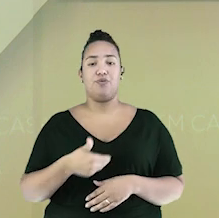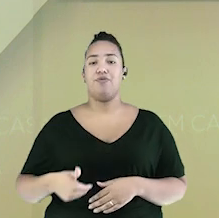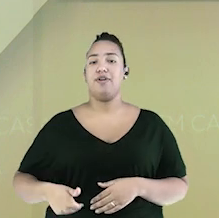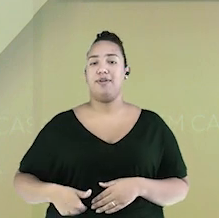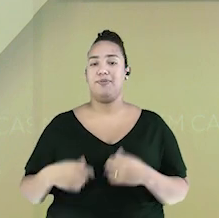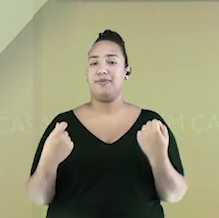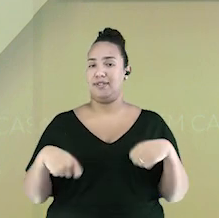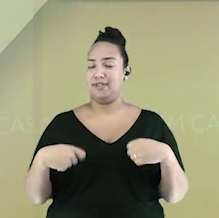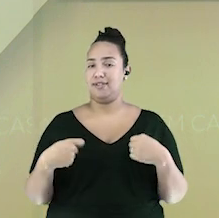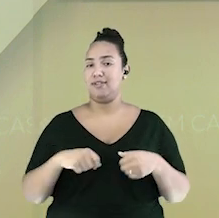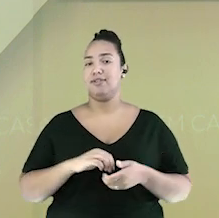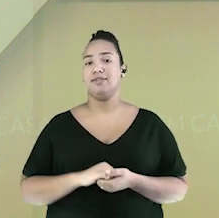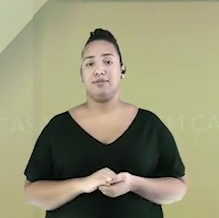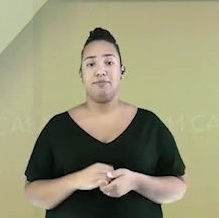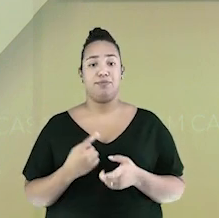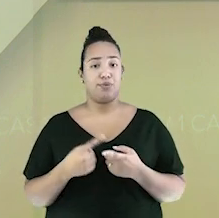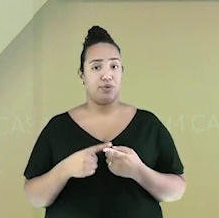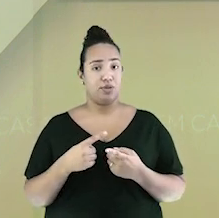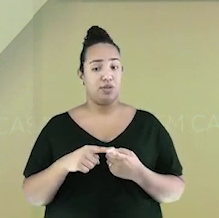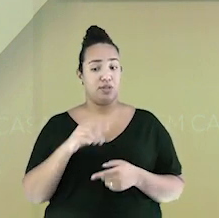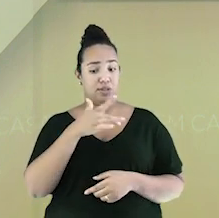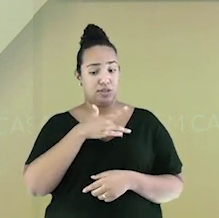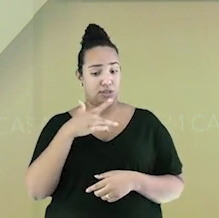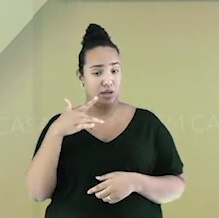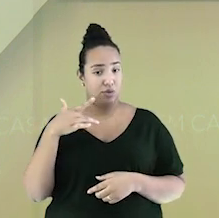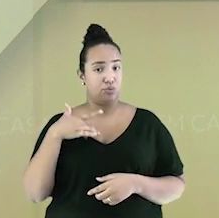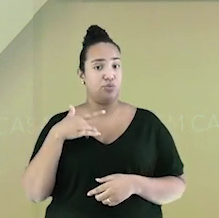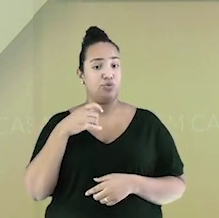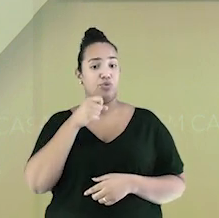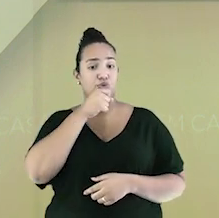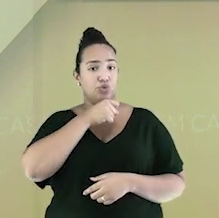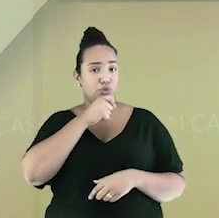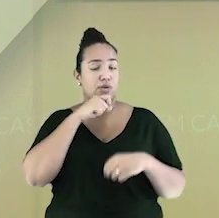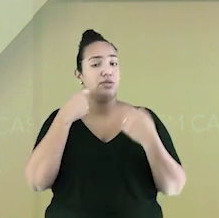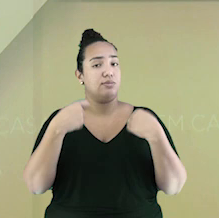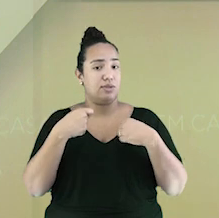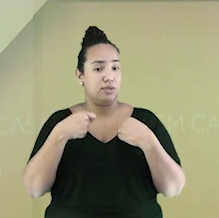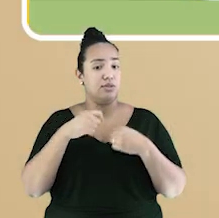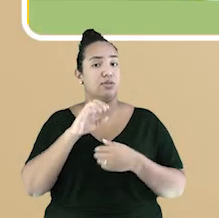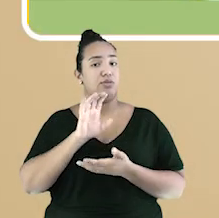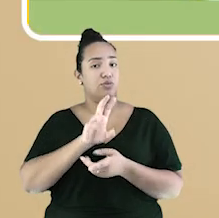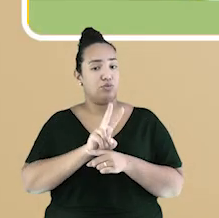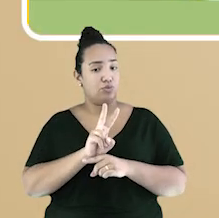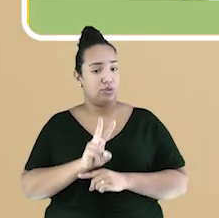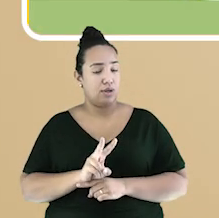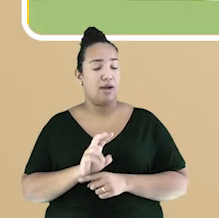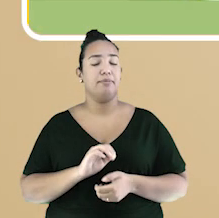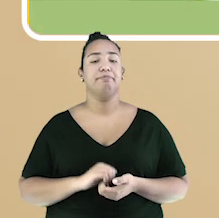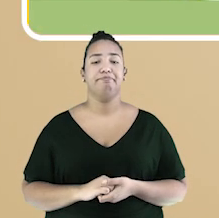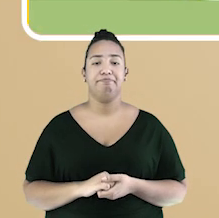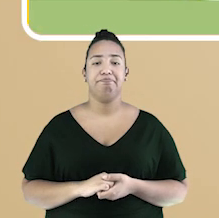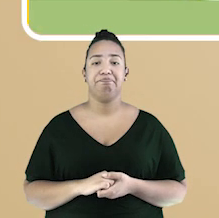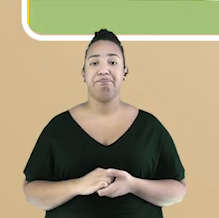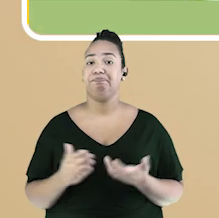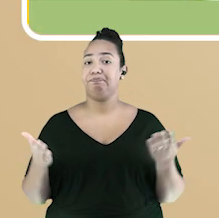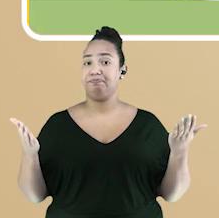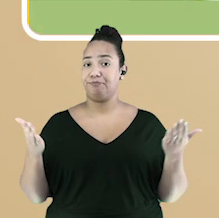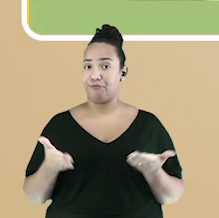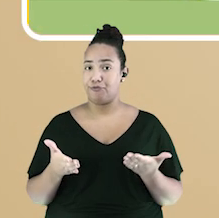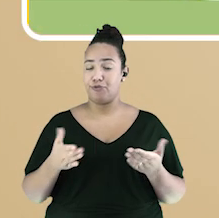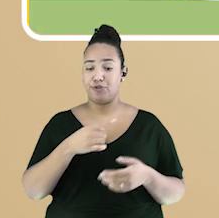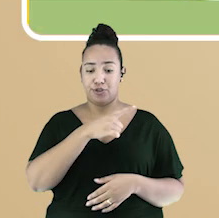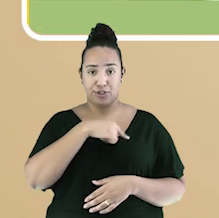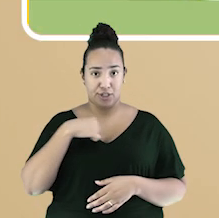governamentais para que isso aconteça, principalmente se tratando da saúde dos mais velhos. A China hoje é considerado o país